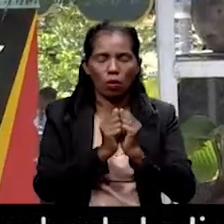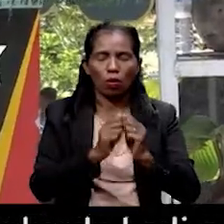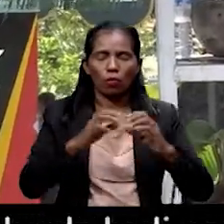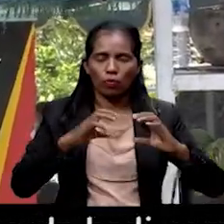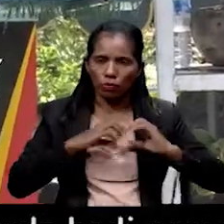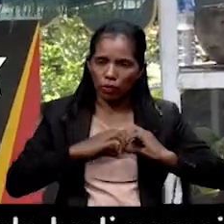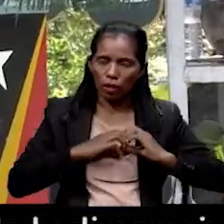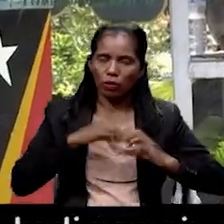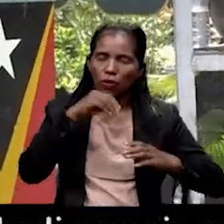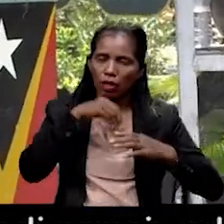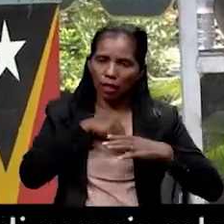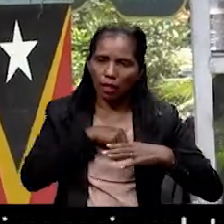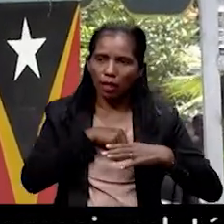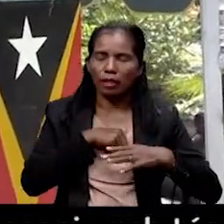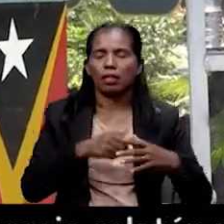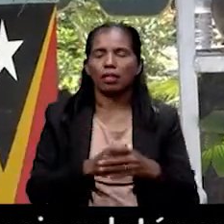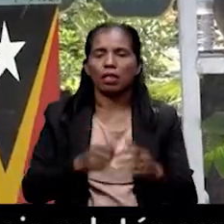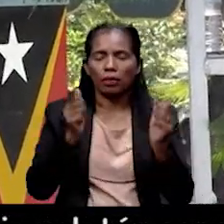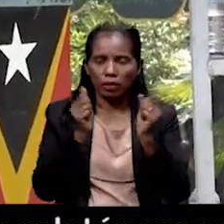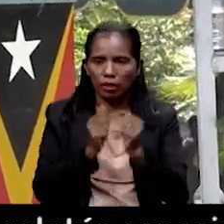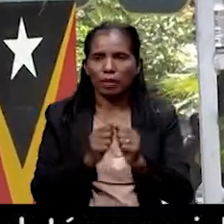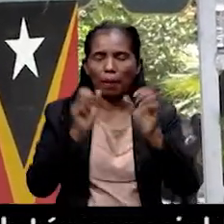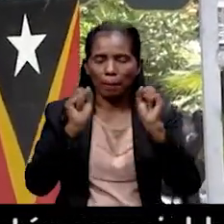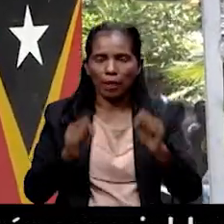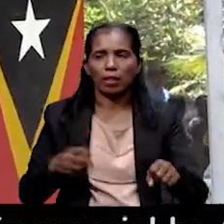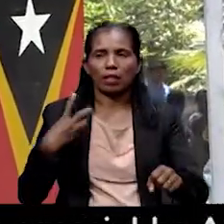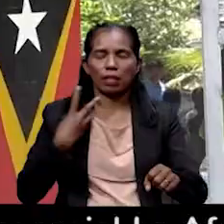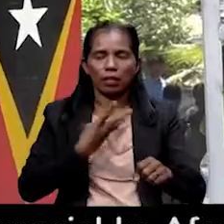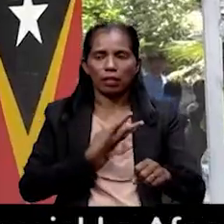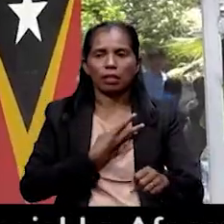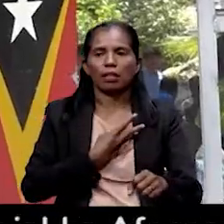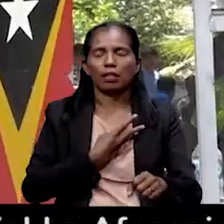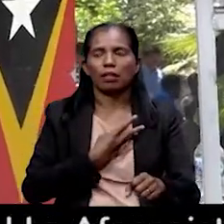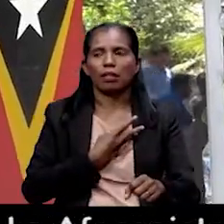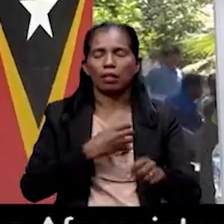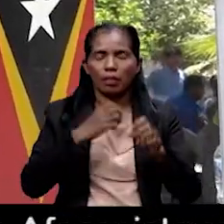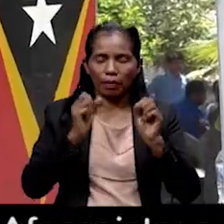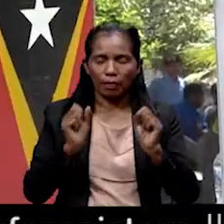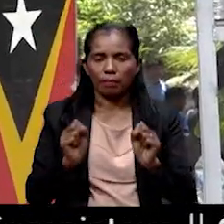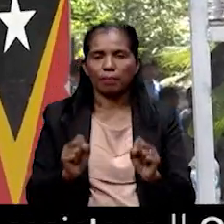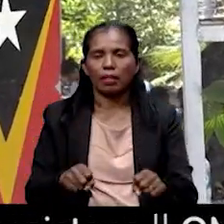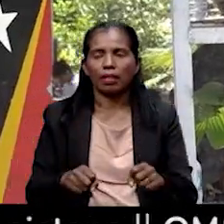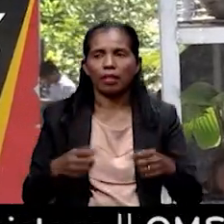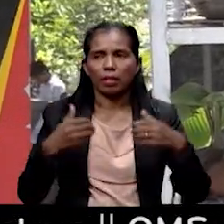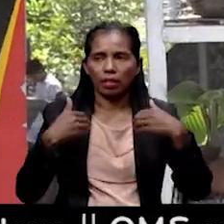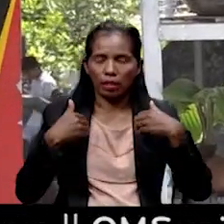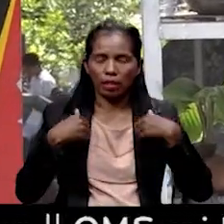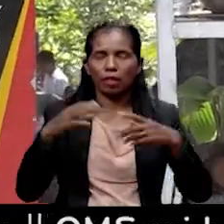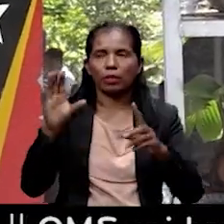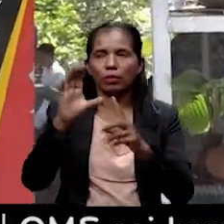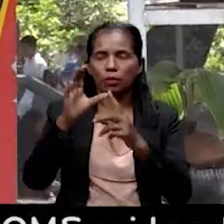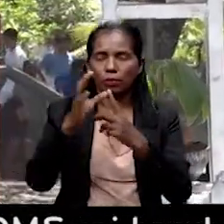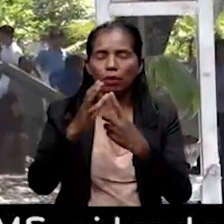olar oli nune ita bele kriya kultura